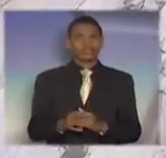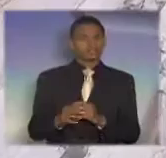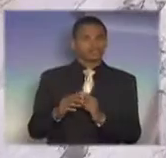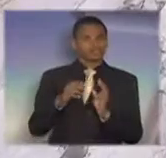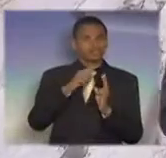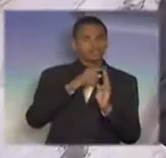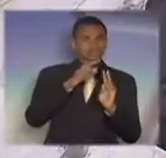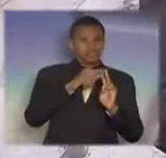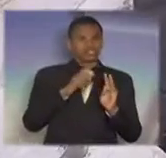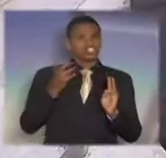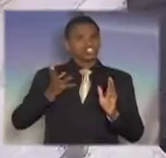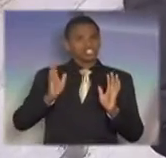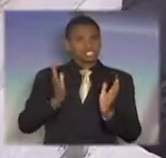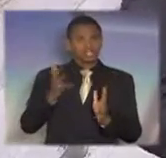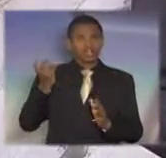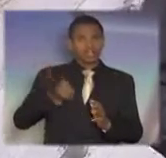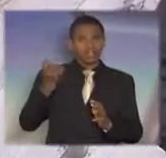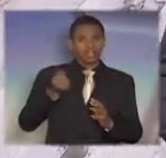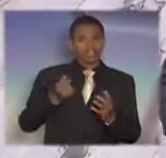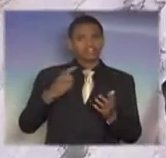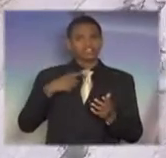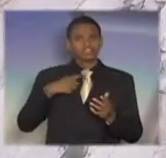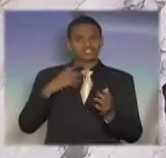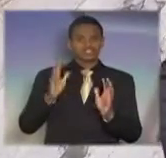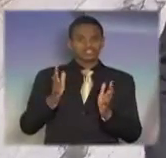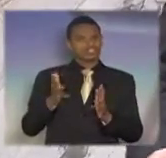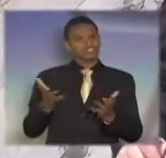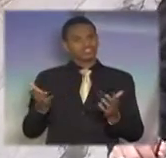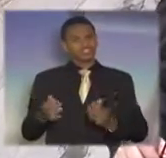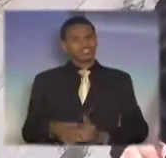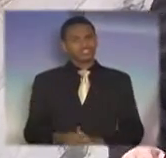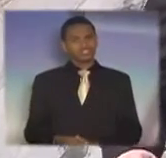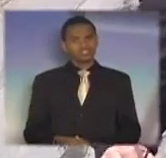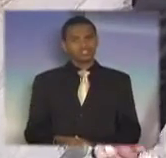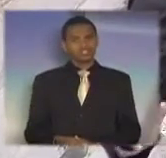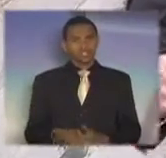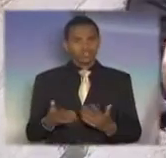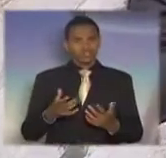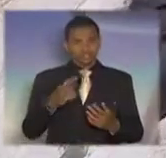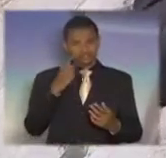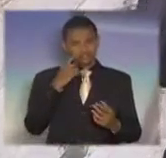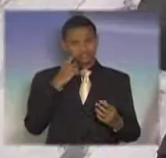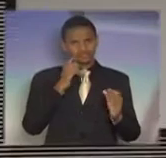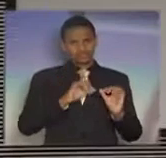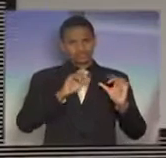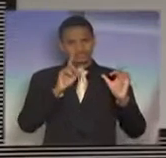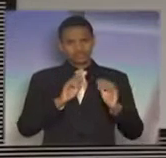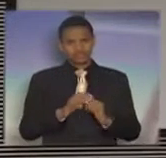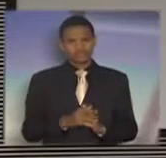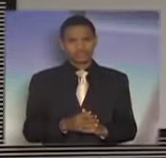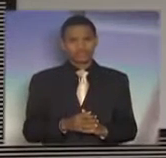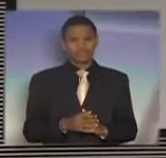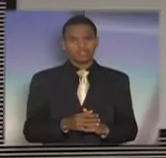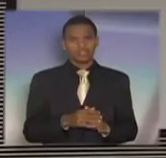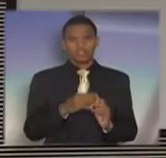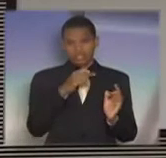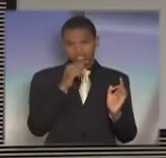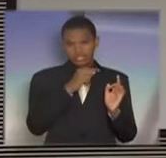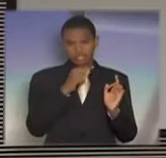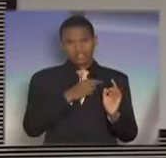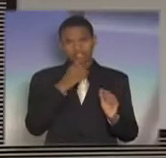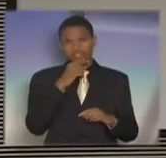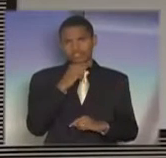encontravam aposentados esse é o nosso assessor machado vai colocar é o terceiro sargento